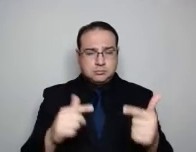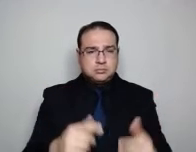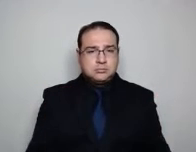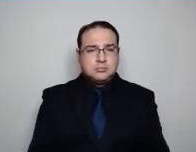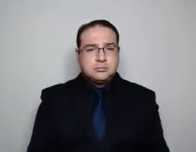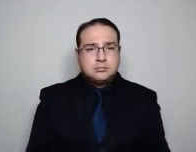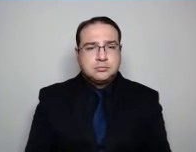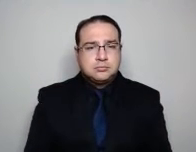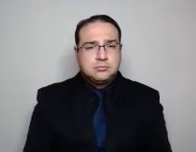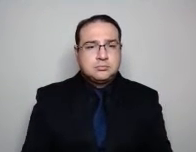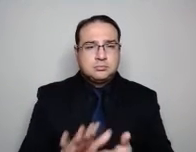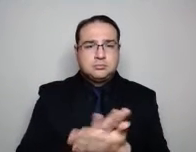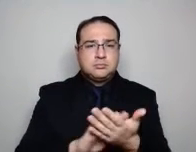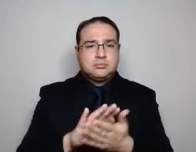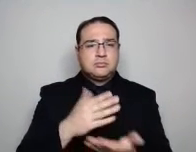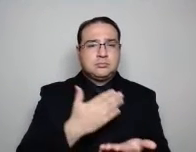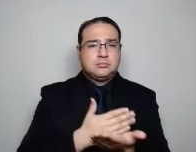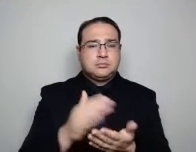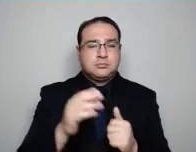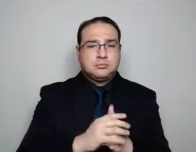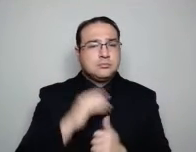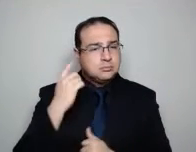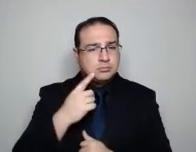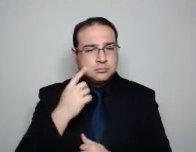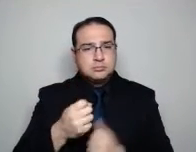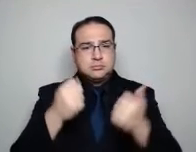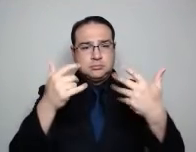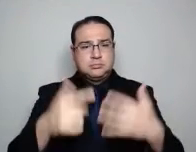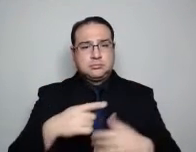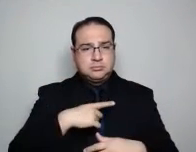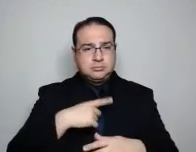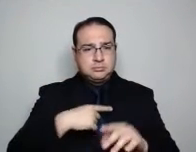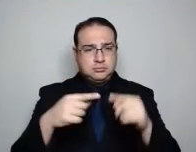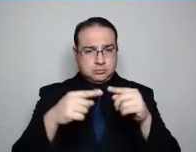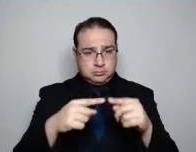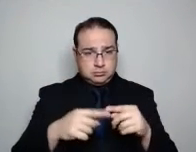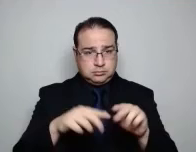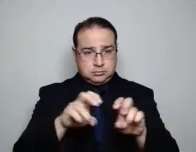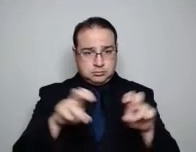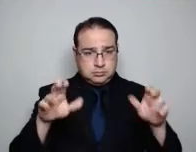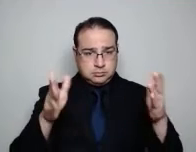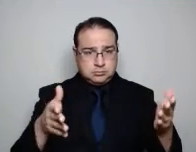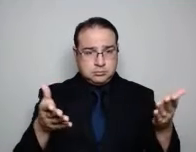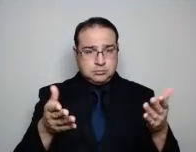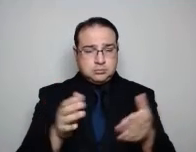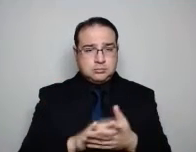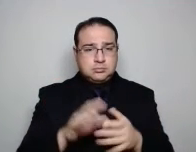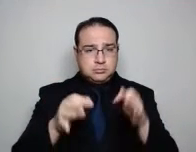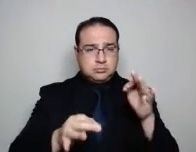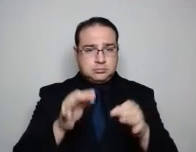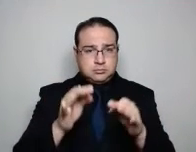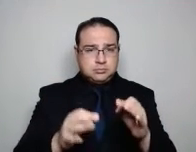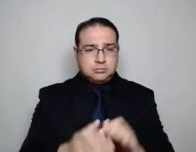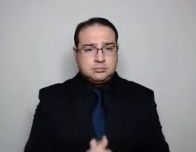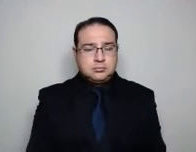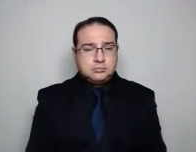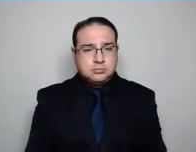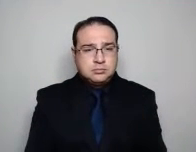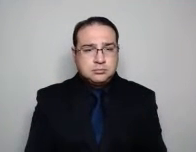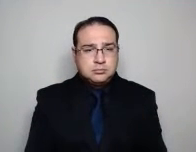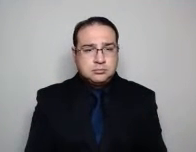atitude, nenhuma iniciativa dos advogados. O que temos aqui na mesa, na sala até agora, são os jogadores. Quando eu entender o